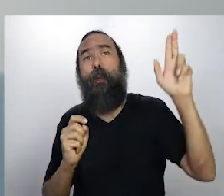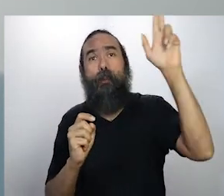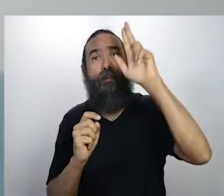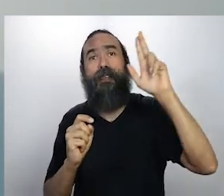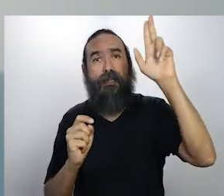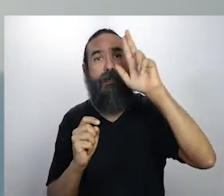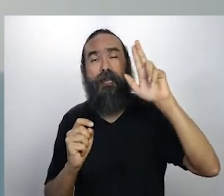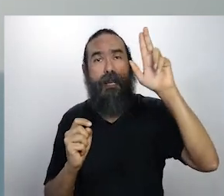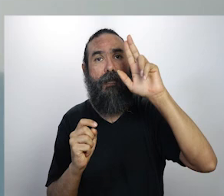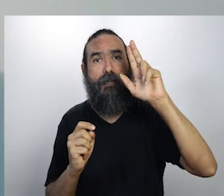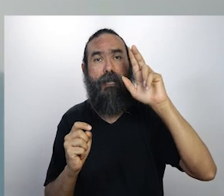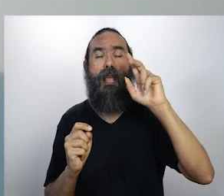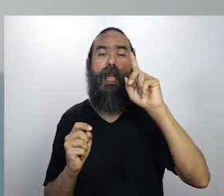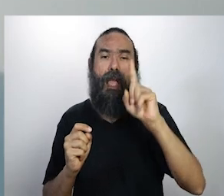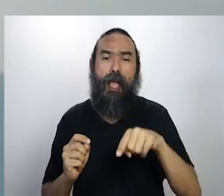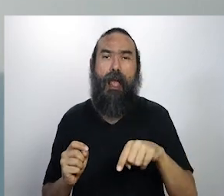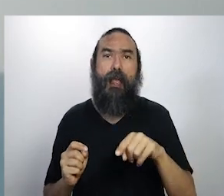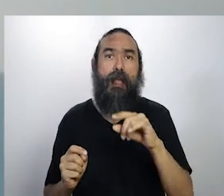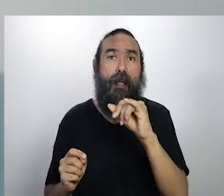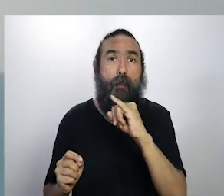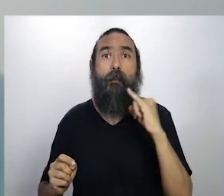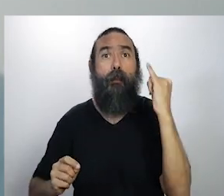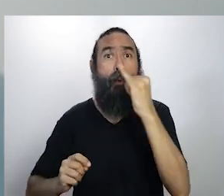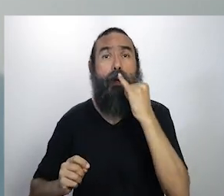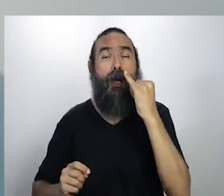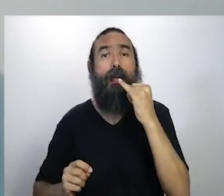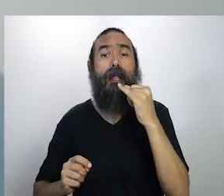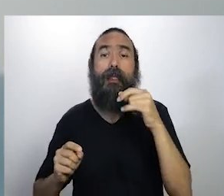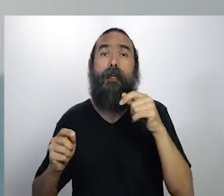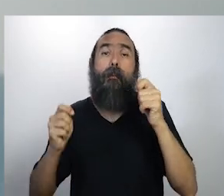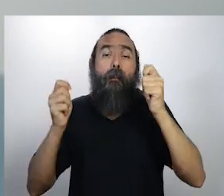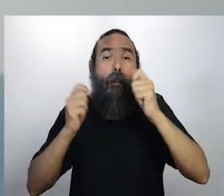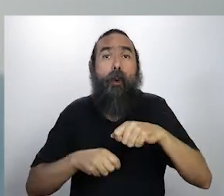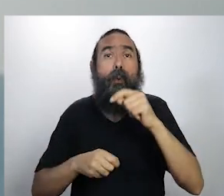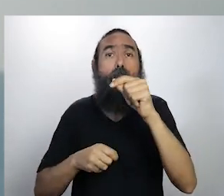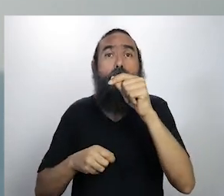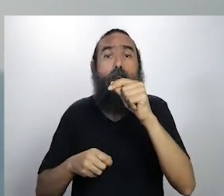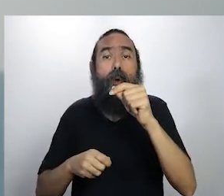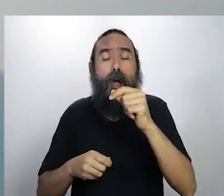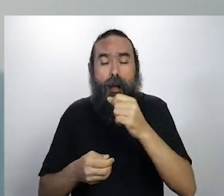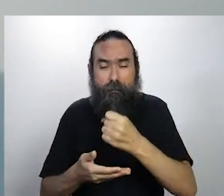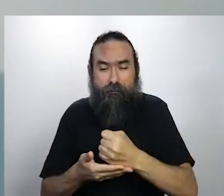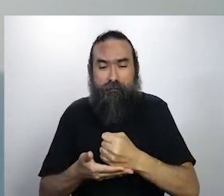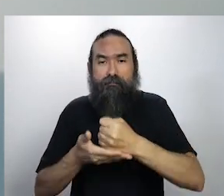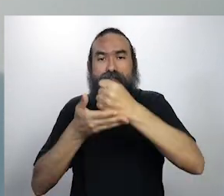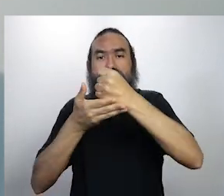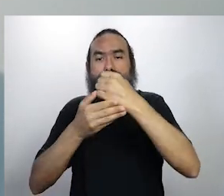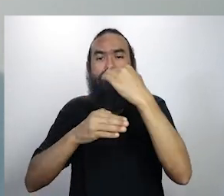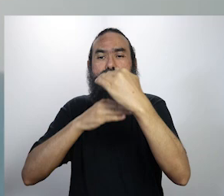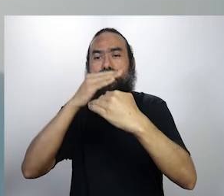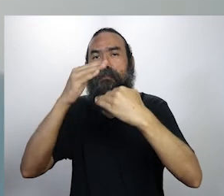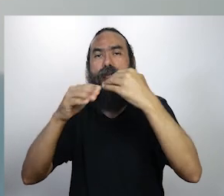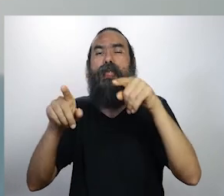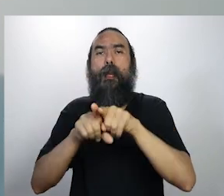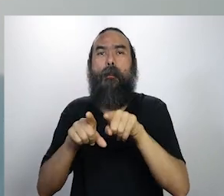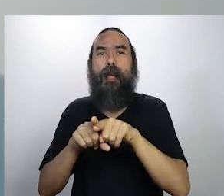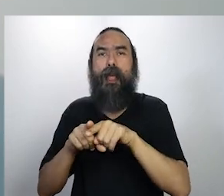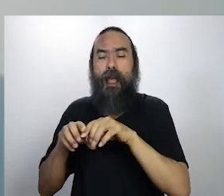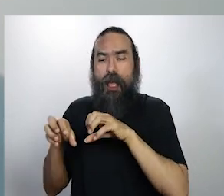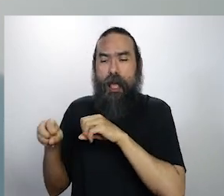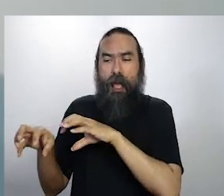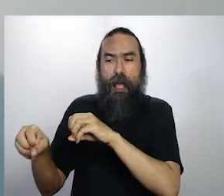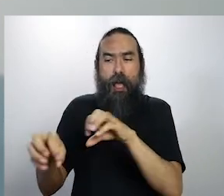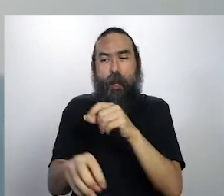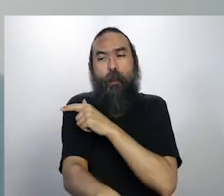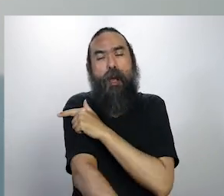acho que é um fator que contribui tanto para o desenvolvimento da educação quanto para o reconhecimento e o